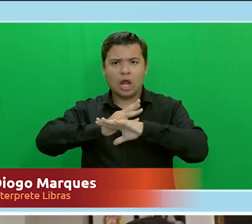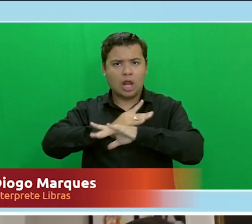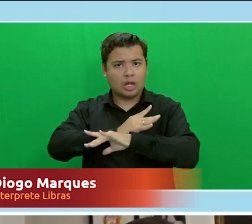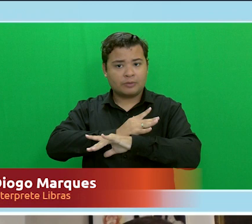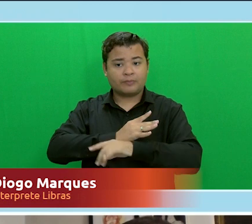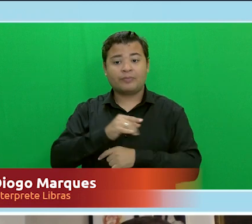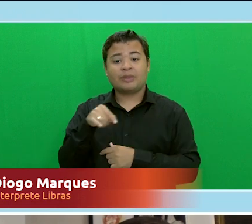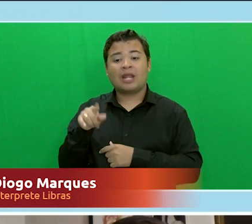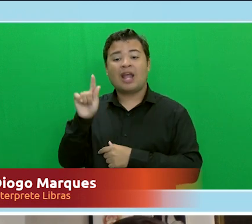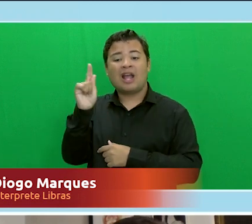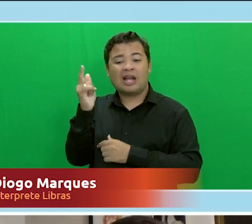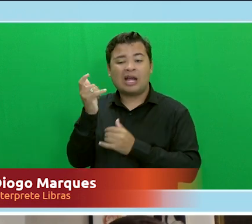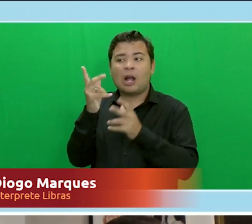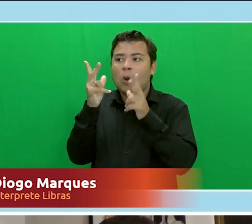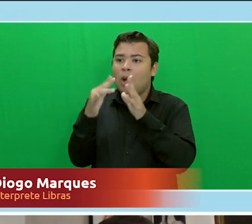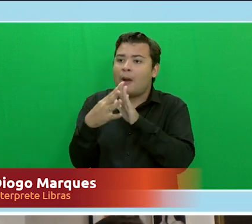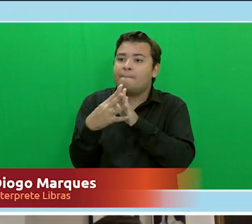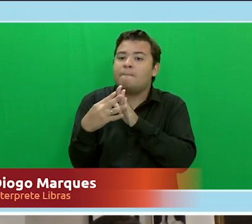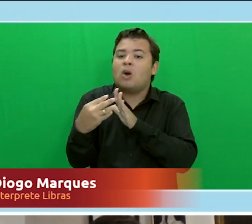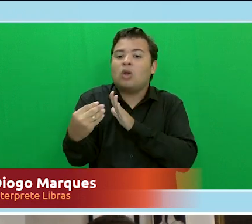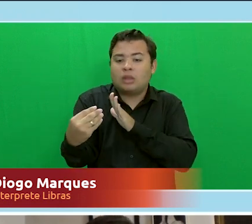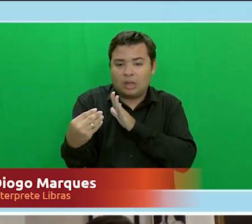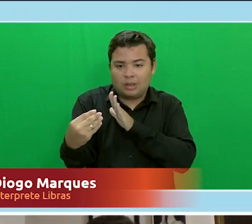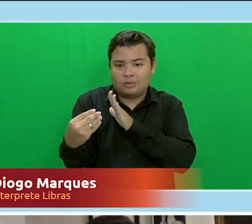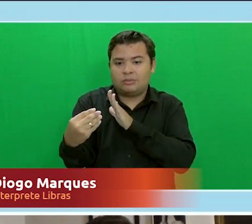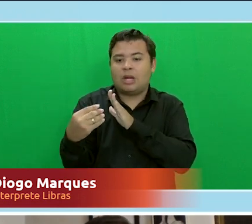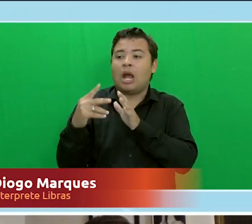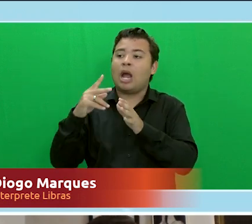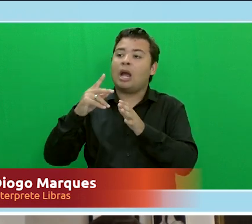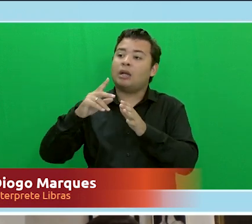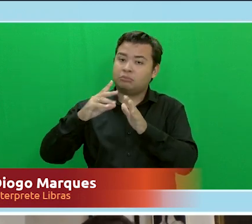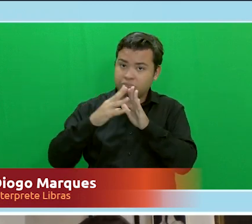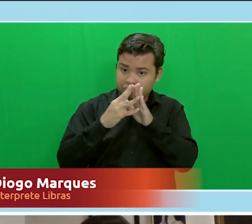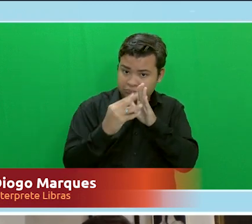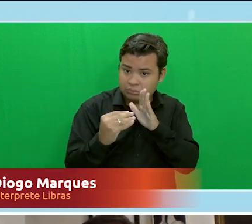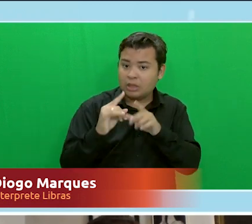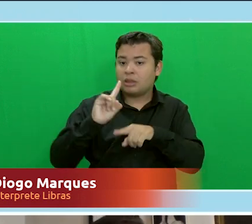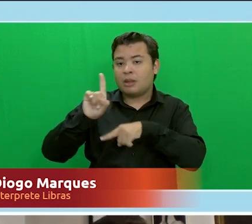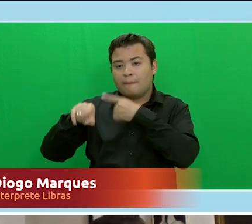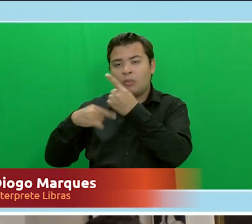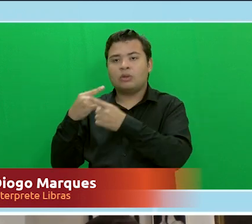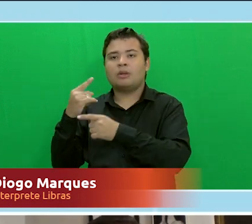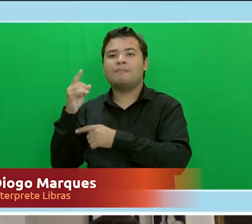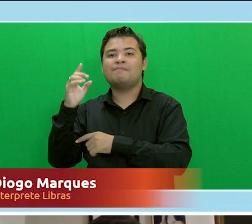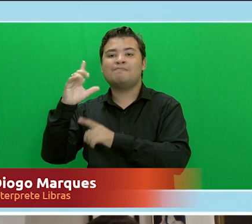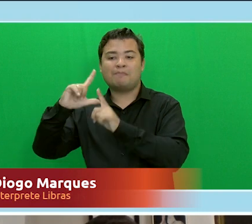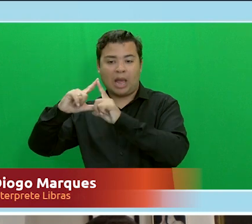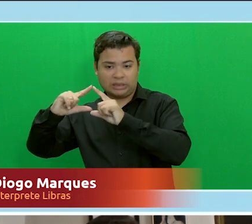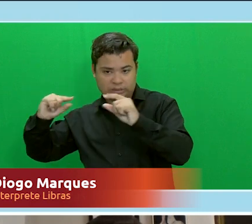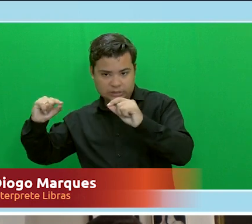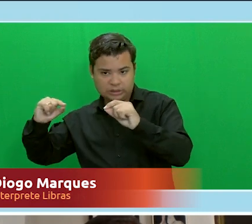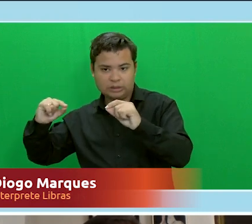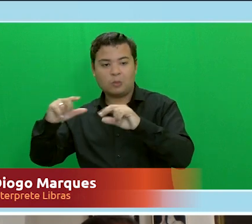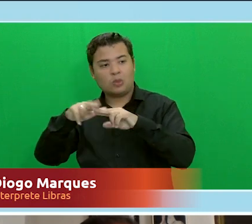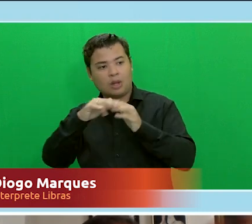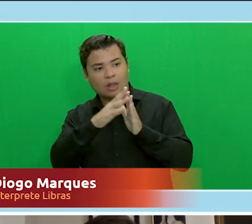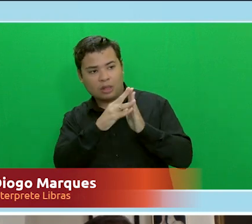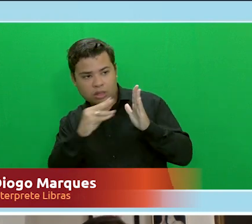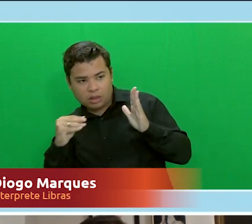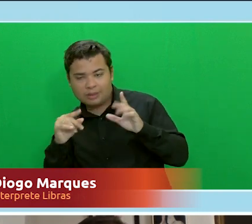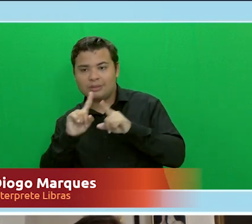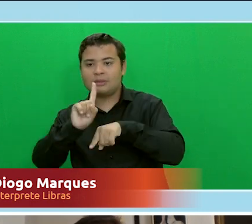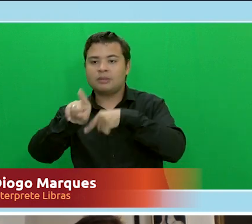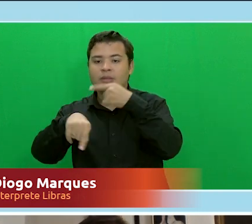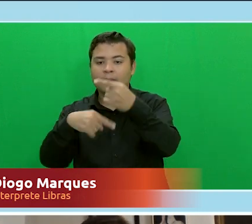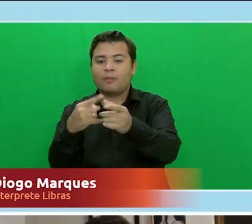Eu coloco que ela foi um molde para esse projeto, que depois vem Brasília e depois vem Palmas, e que vai fazendo